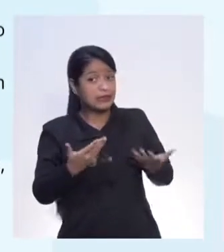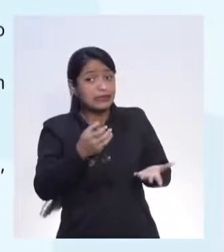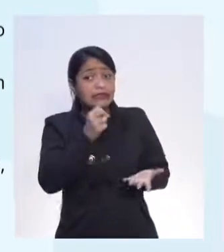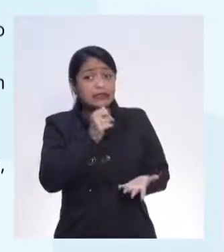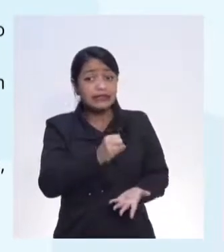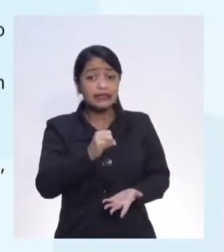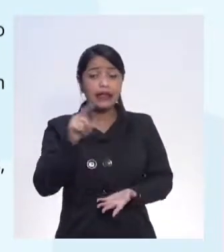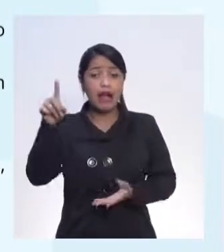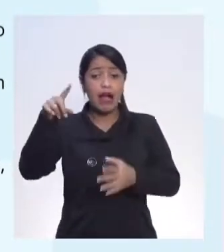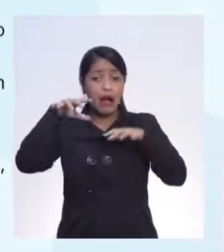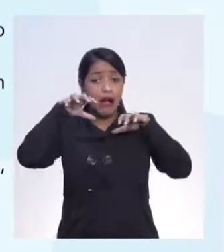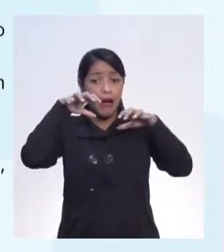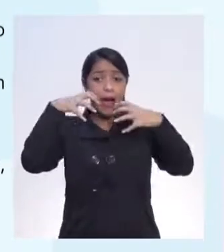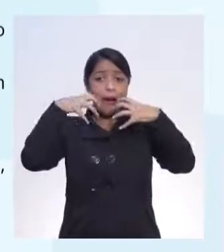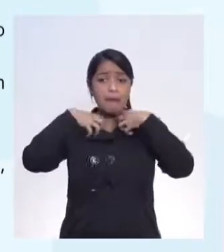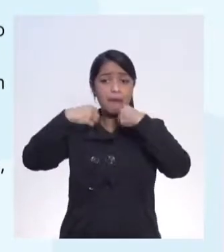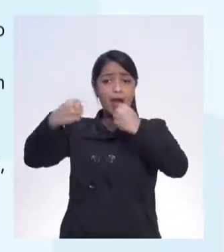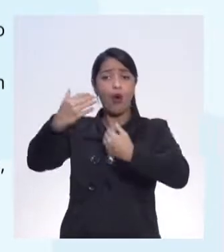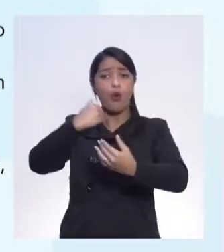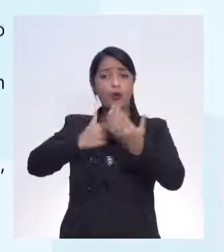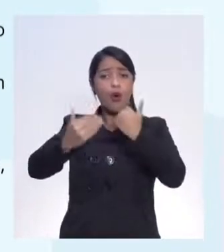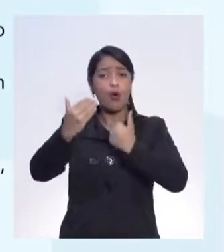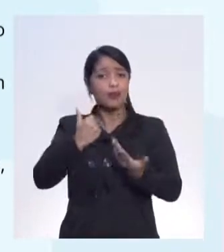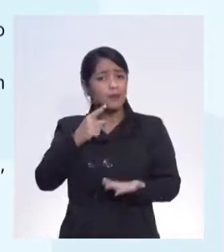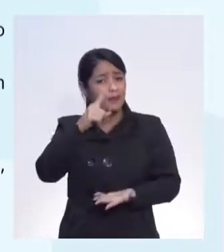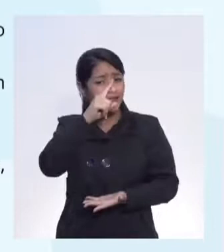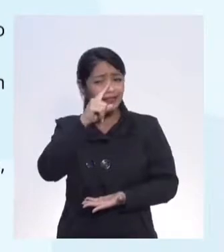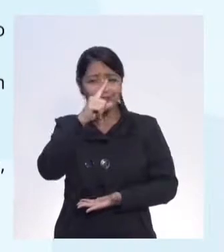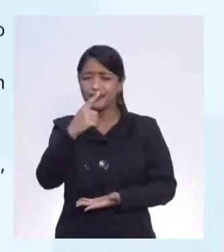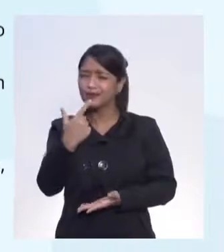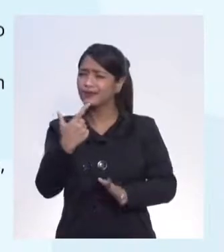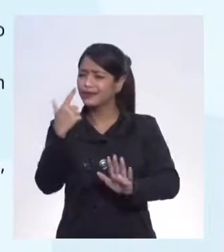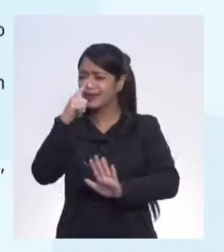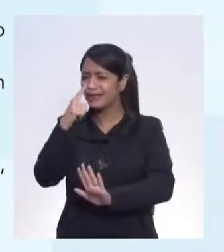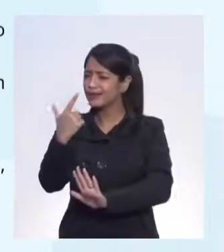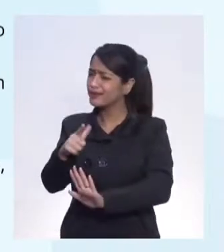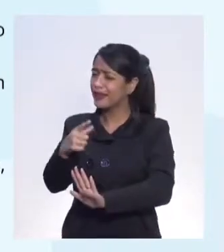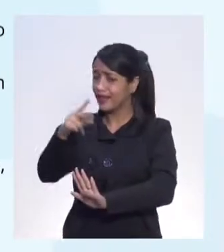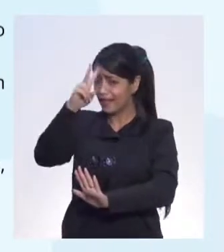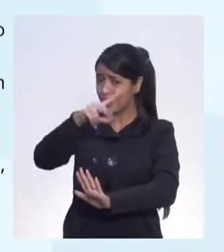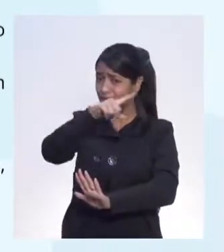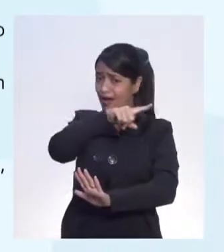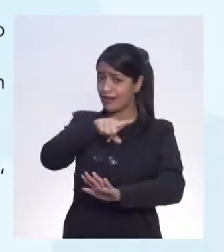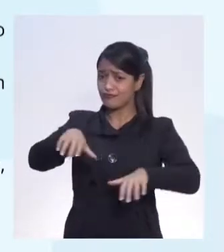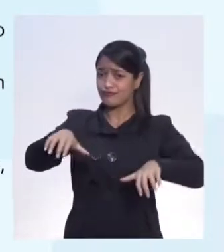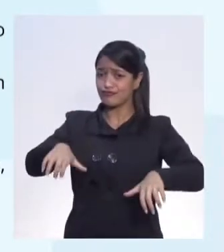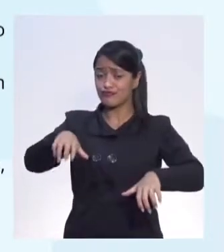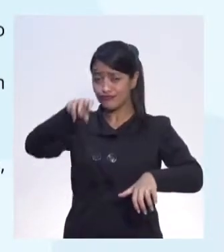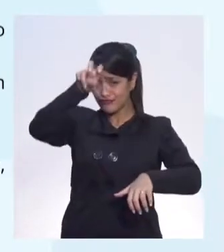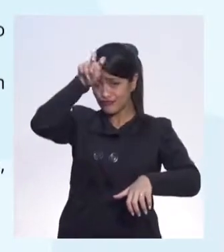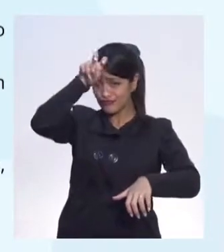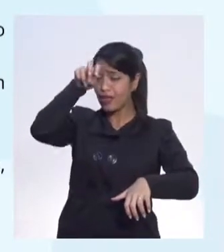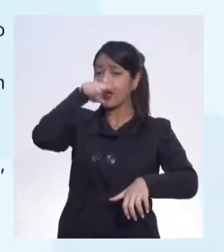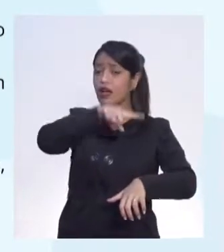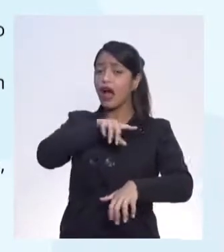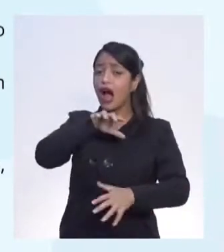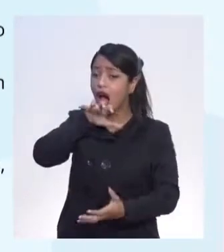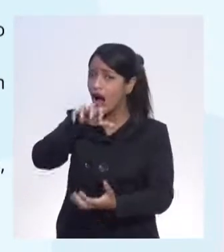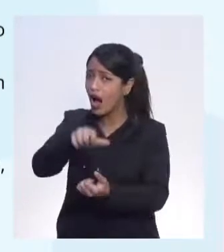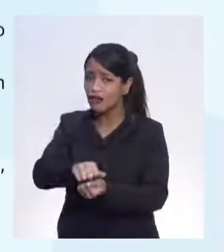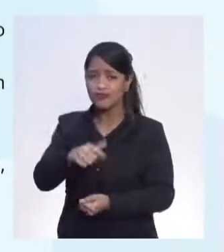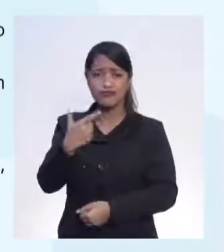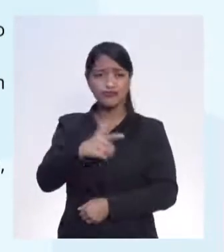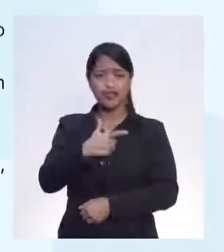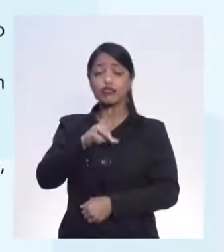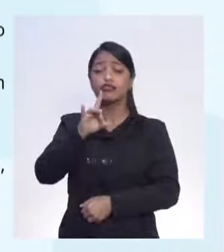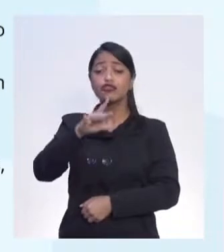perigo! Nem a esfinge o devorou, quanto mais o minotauro. Só as vacas devoram os sabugos.